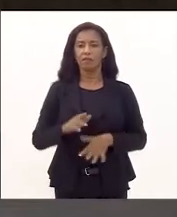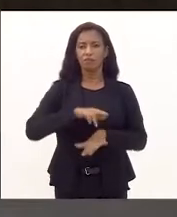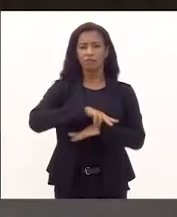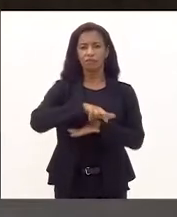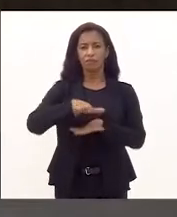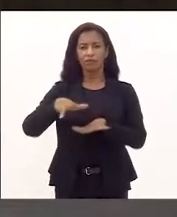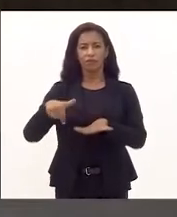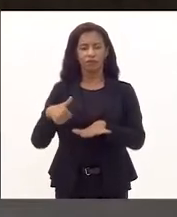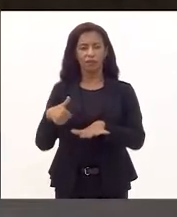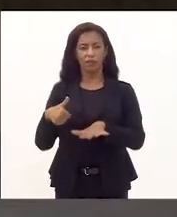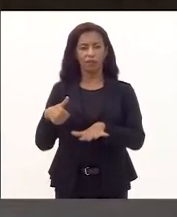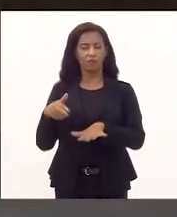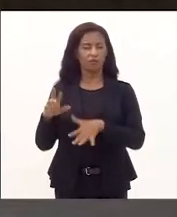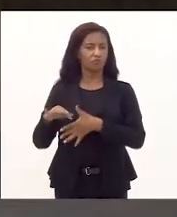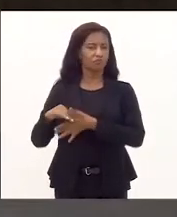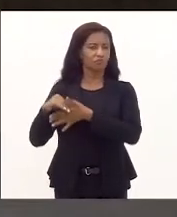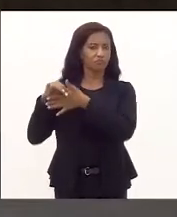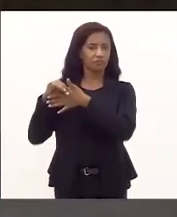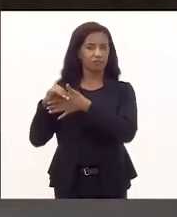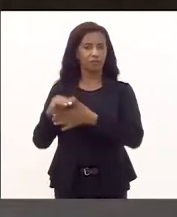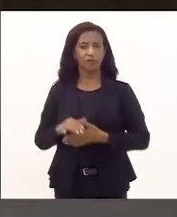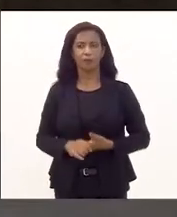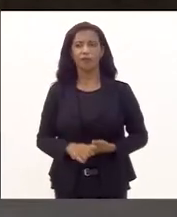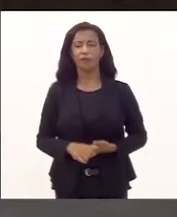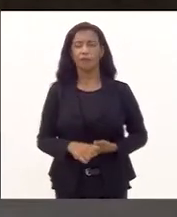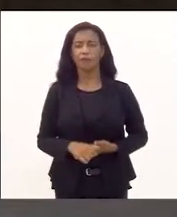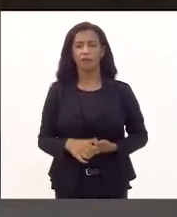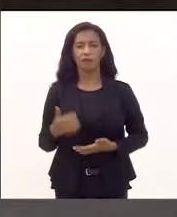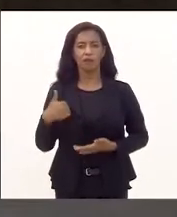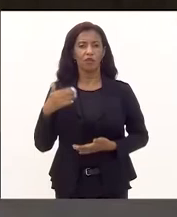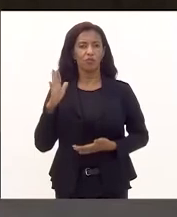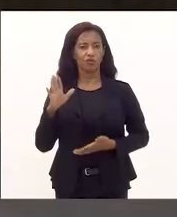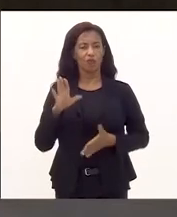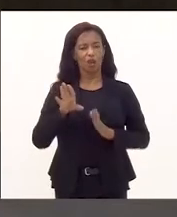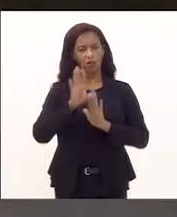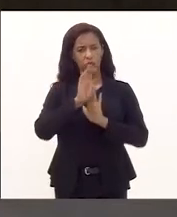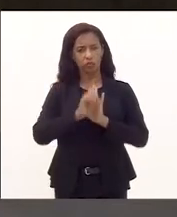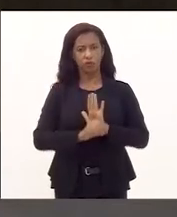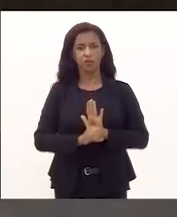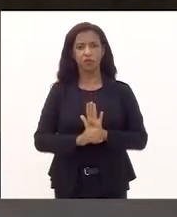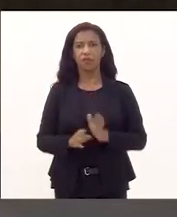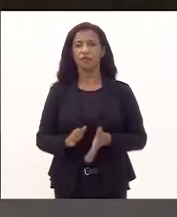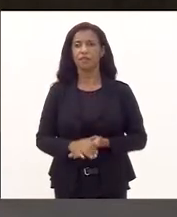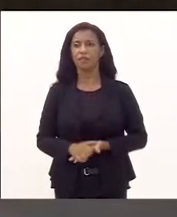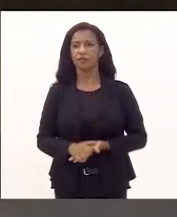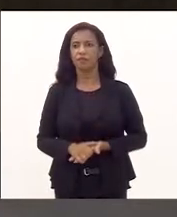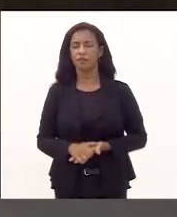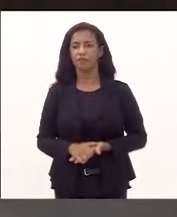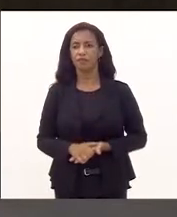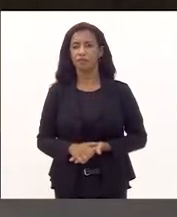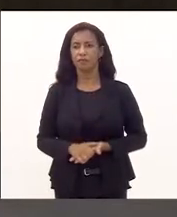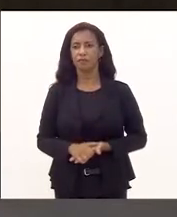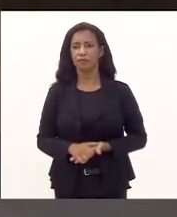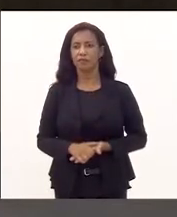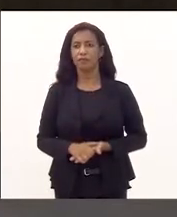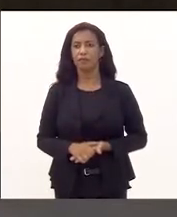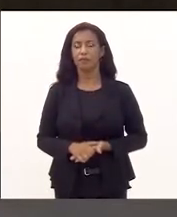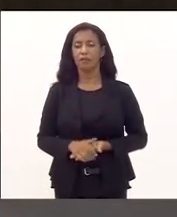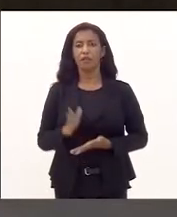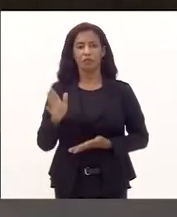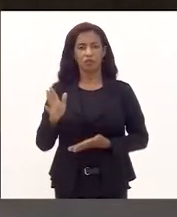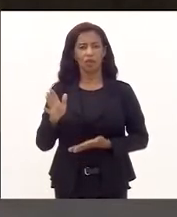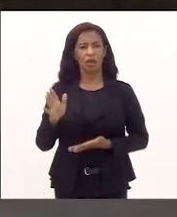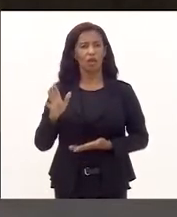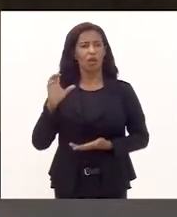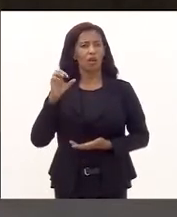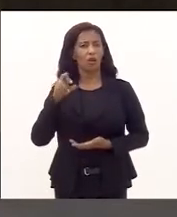diversos comandantes eu já oficiei, menos evidentemente para o coronel